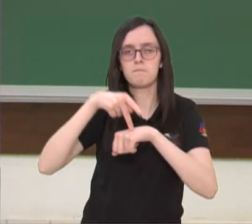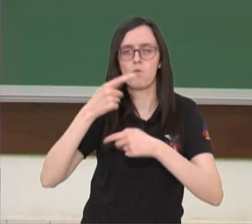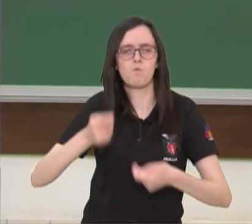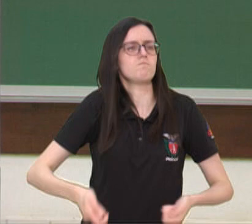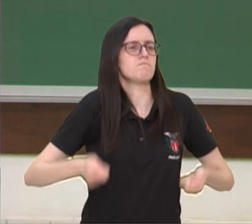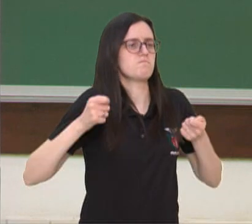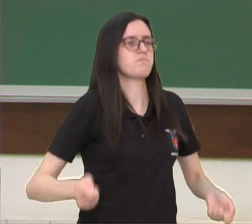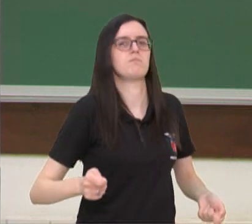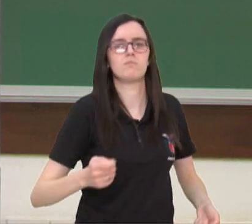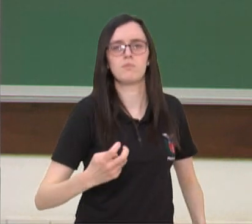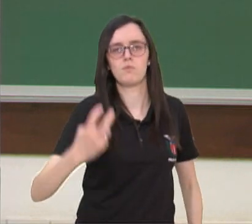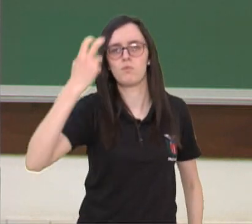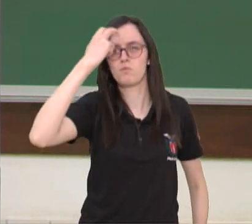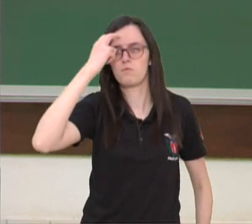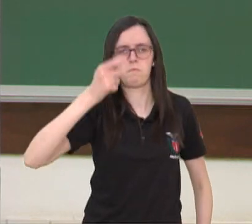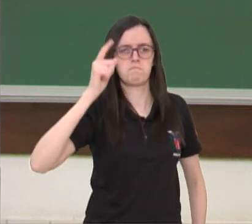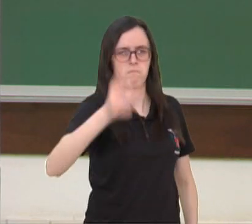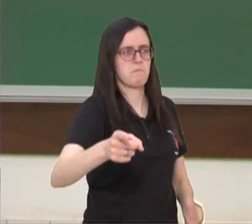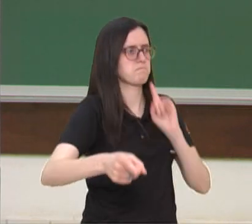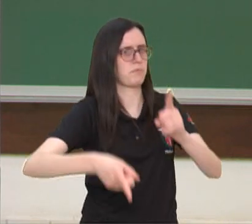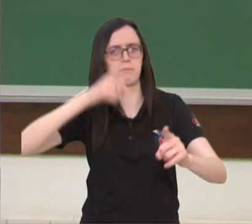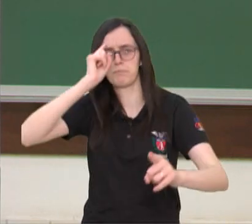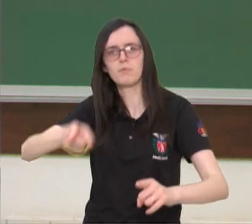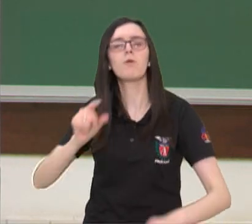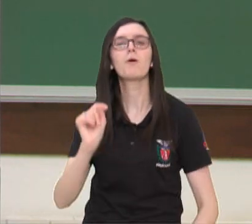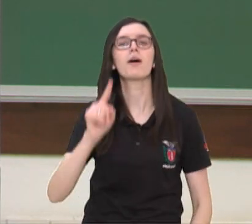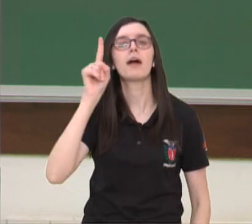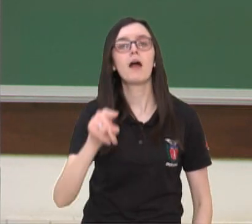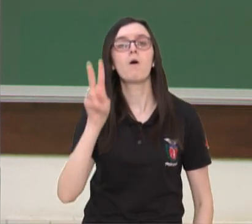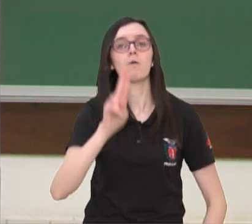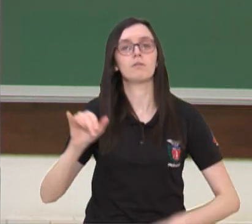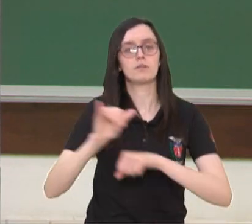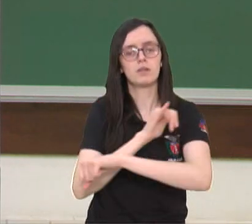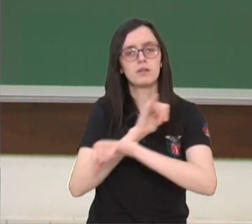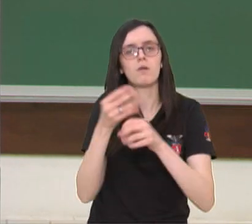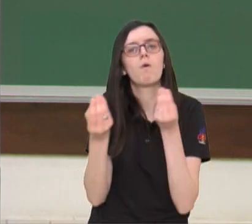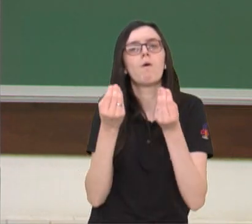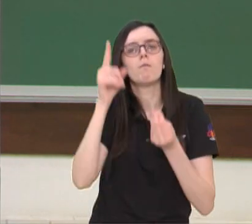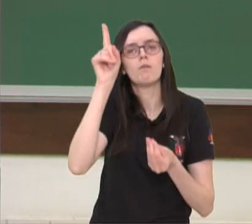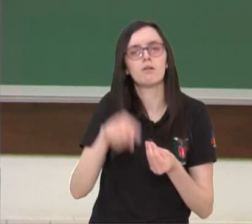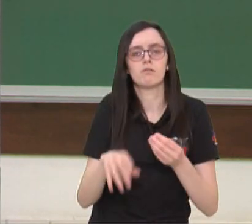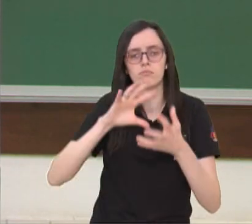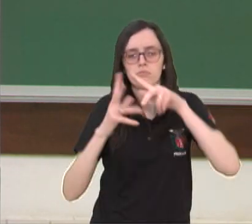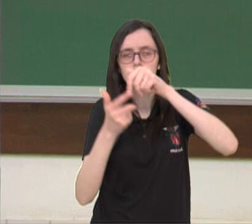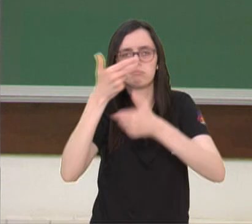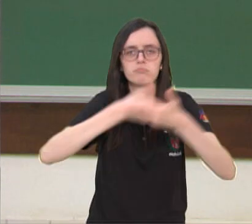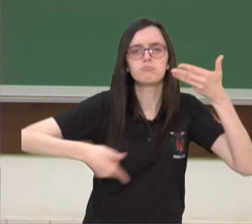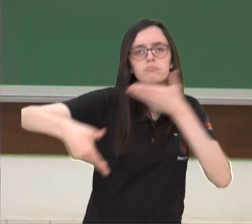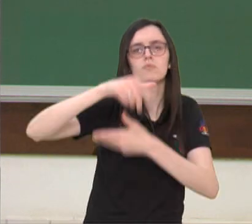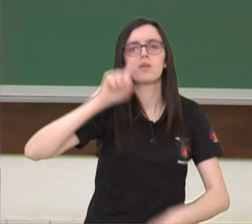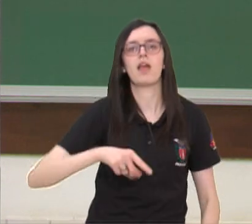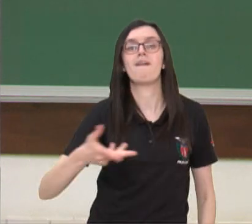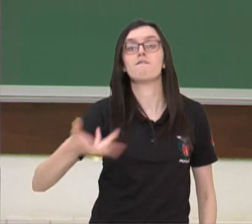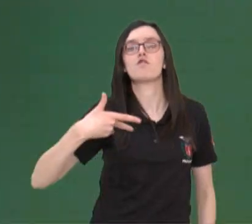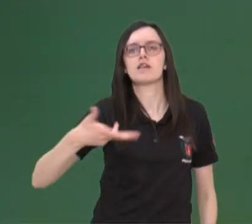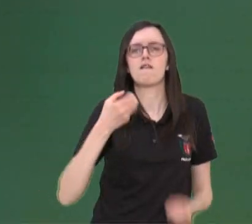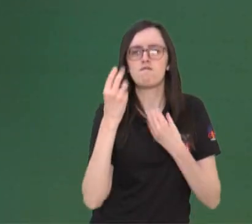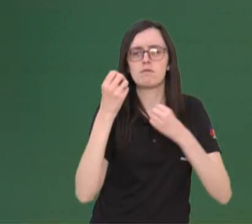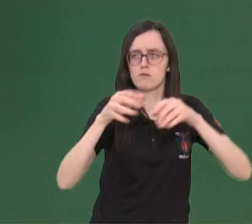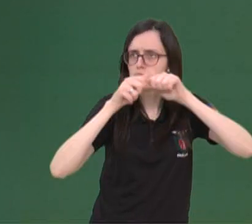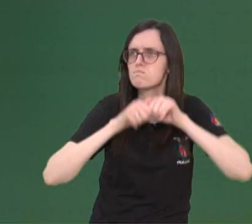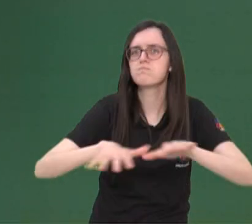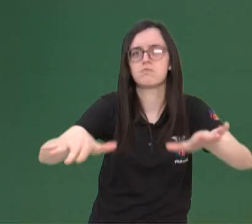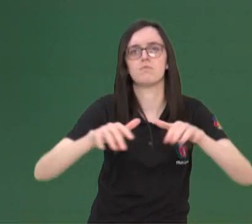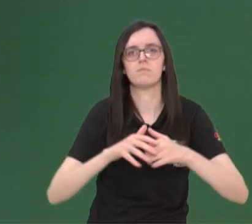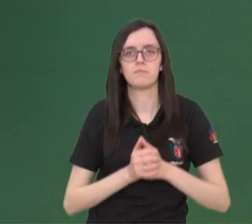impõem a sua cultura utilizam como mecanismo dessa globalização a velocidade da informação.